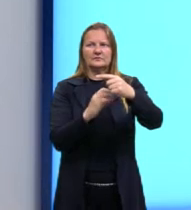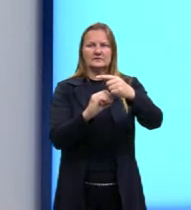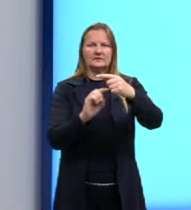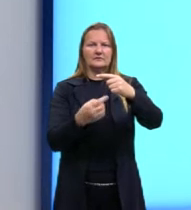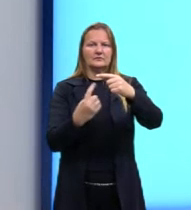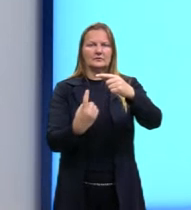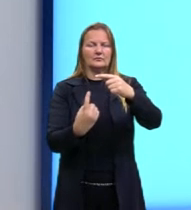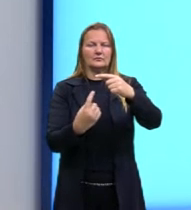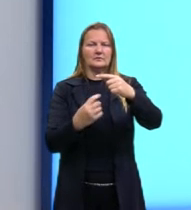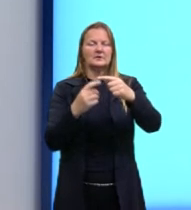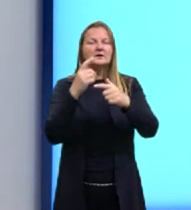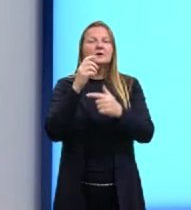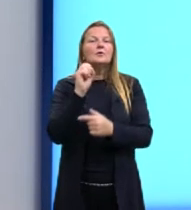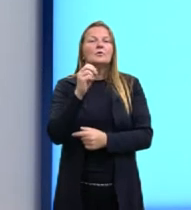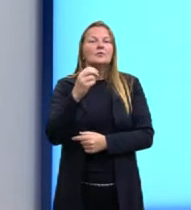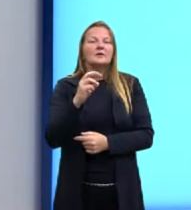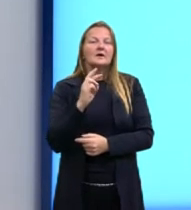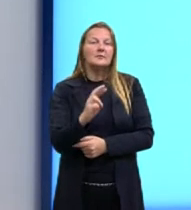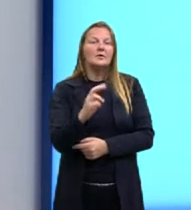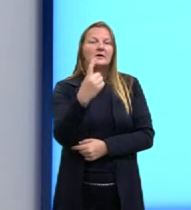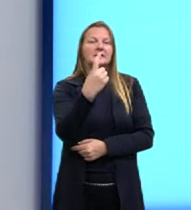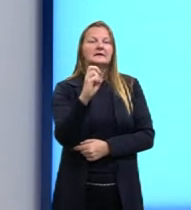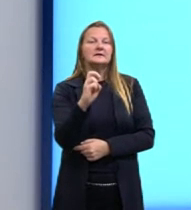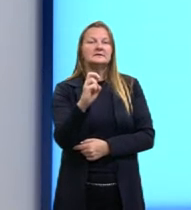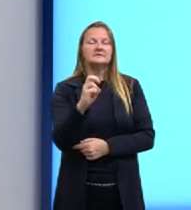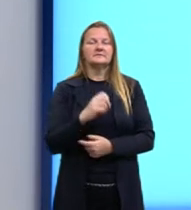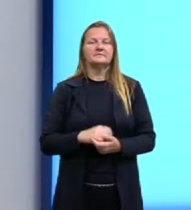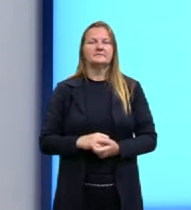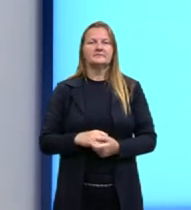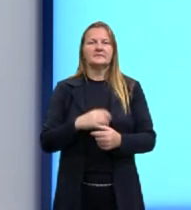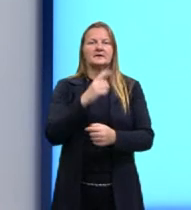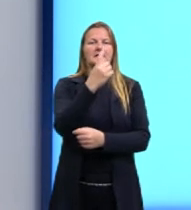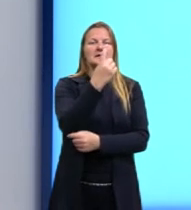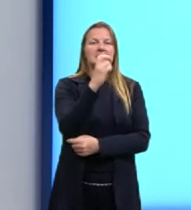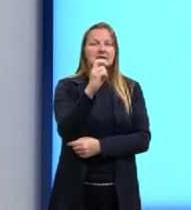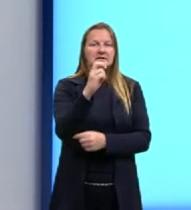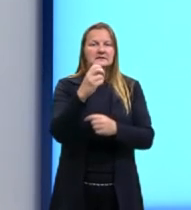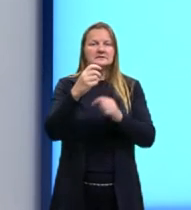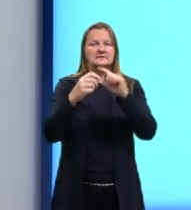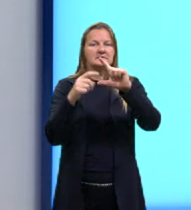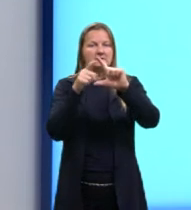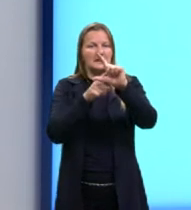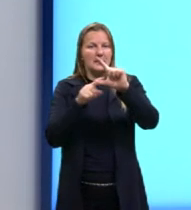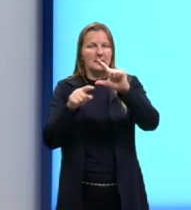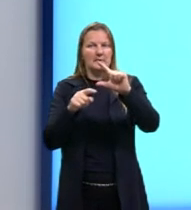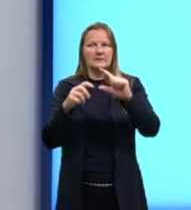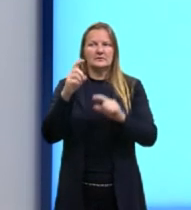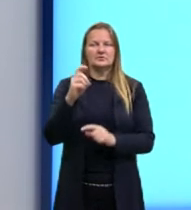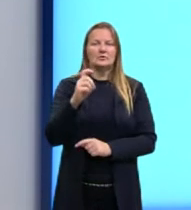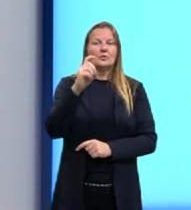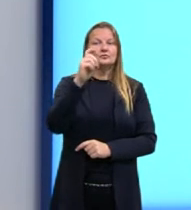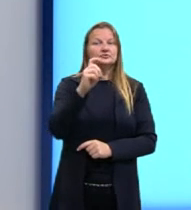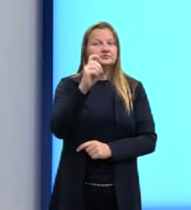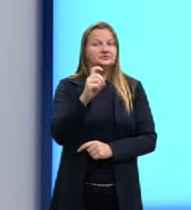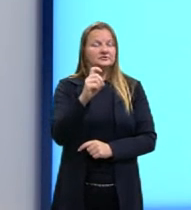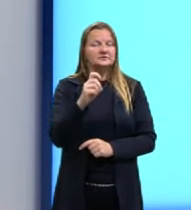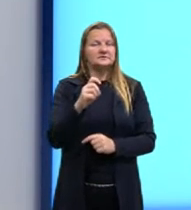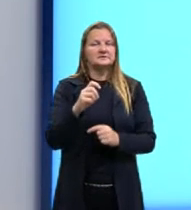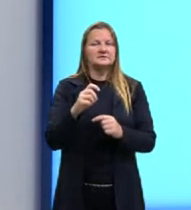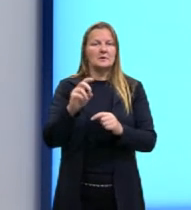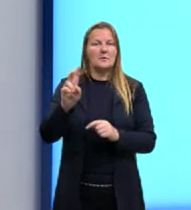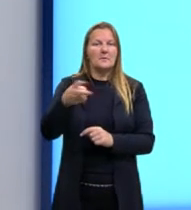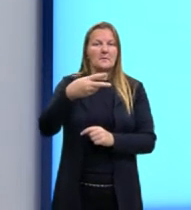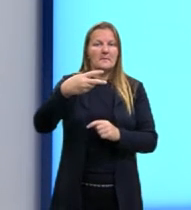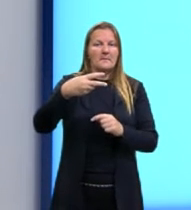15 Então a gente tem que 15 é menor do que x ou então X é maior do que 15 e